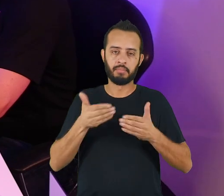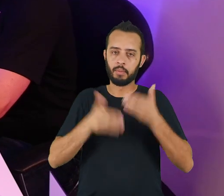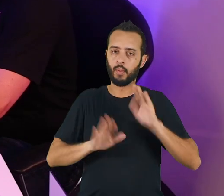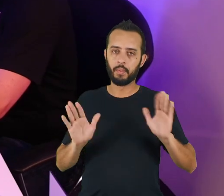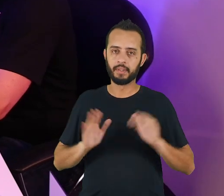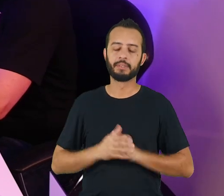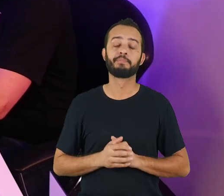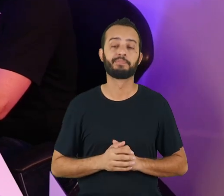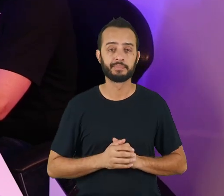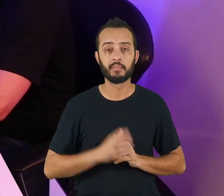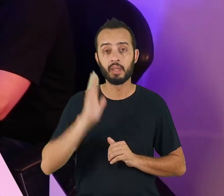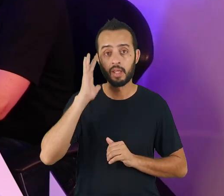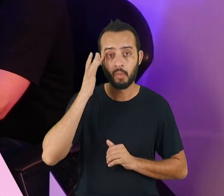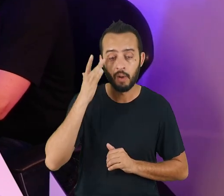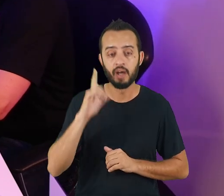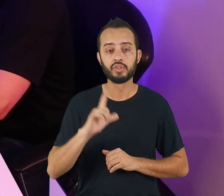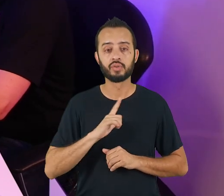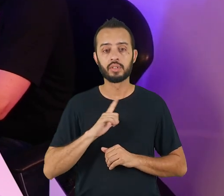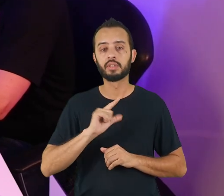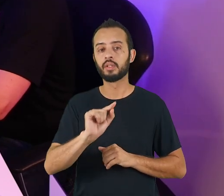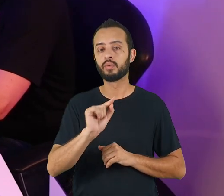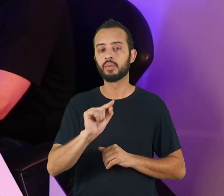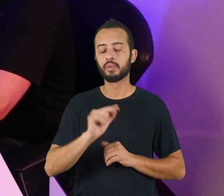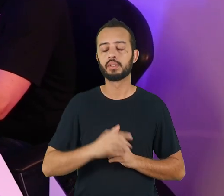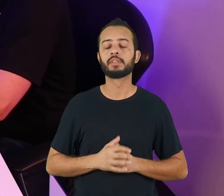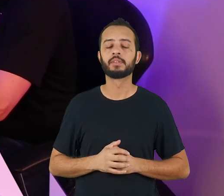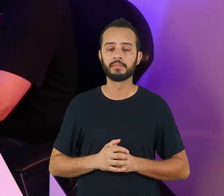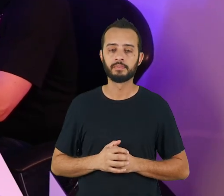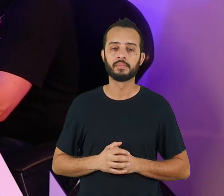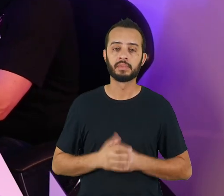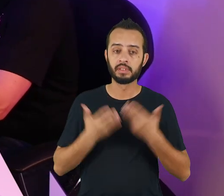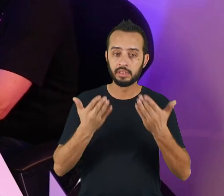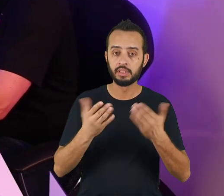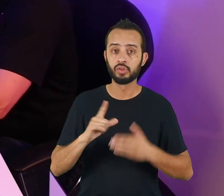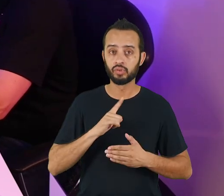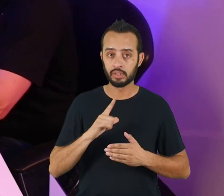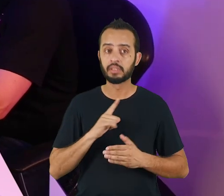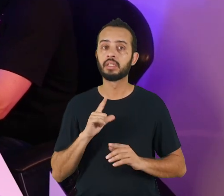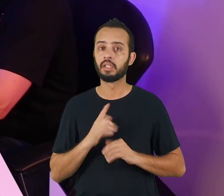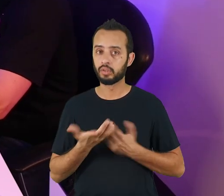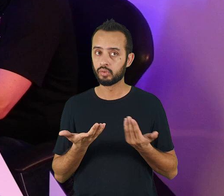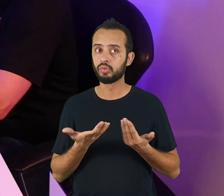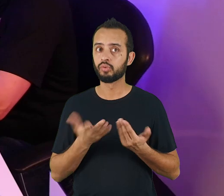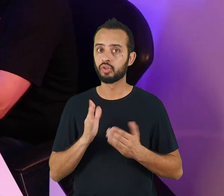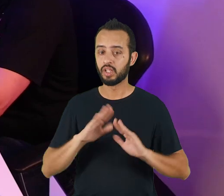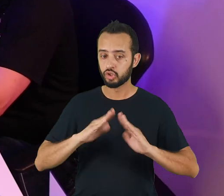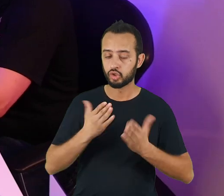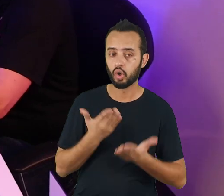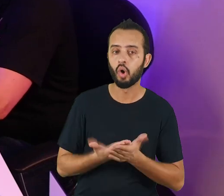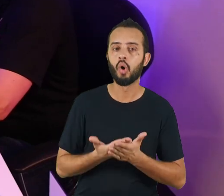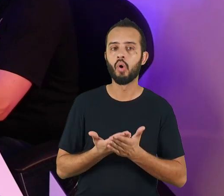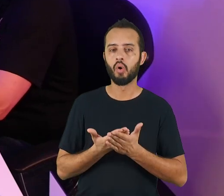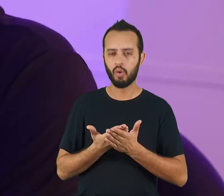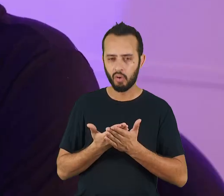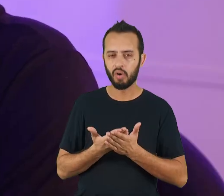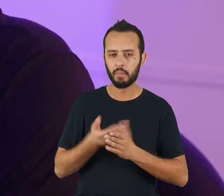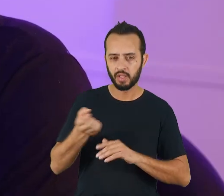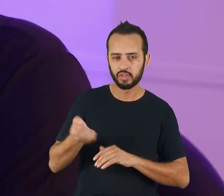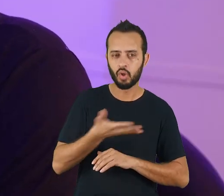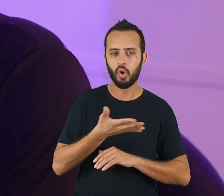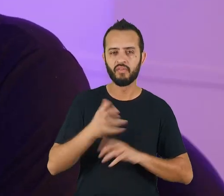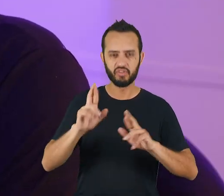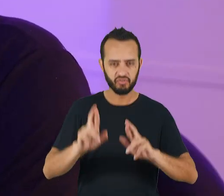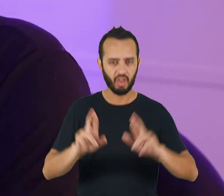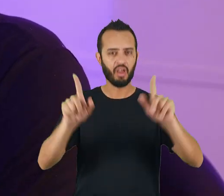eu eu acho que haverá e isso tá tendo uma pressão muito grande muitas escolas mais modernas